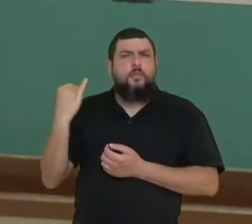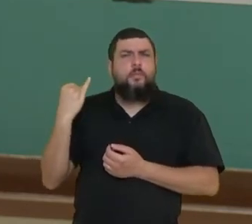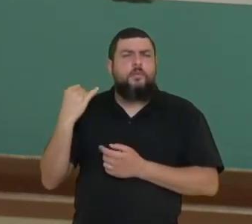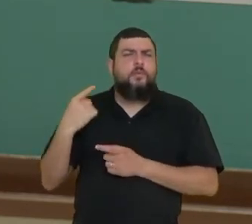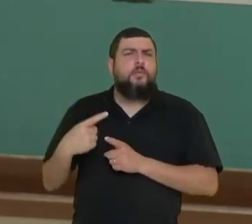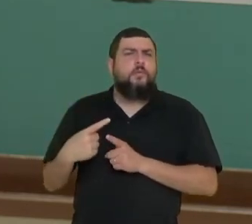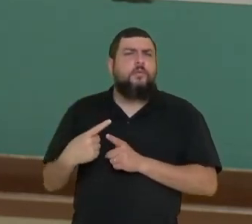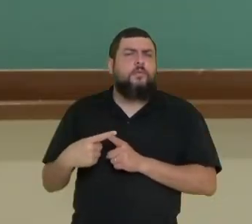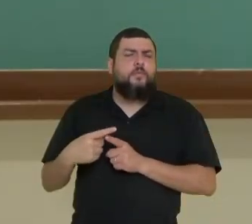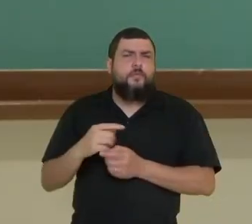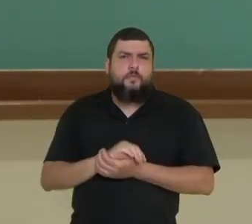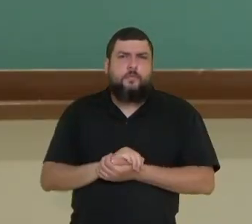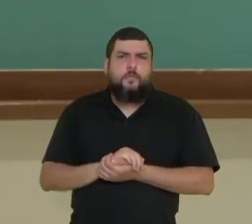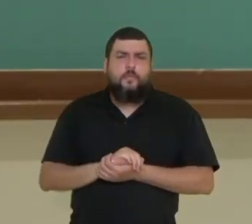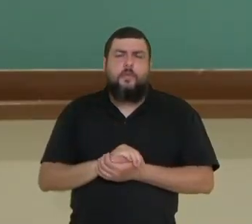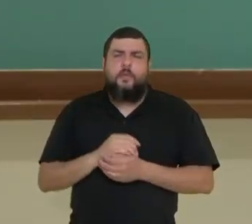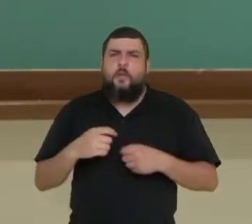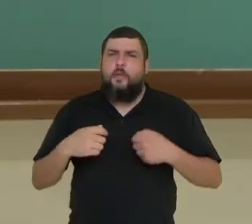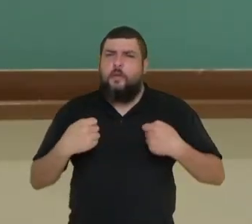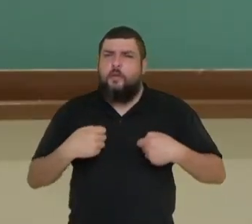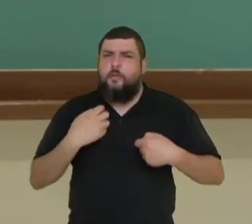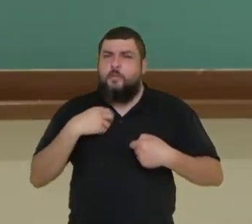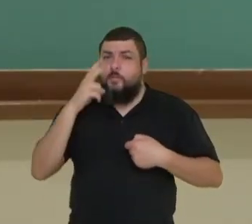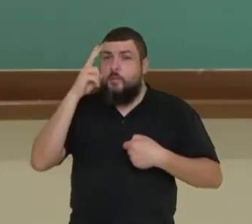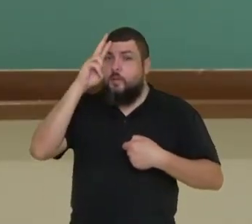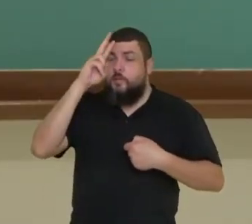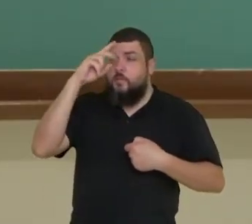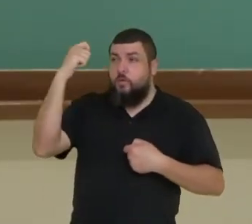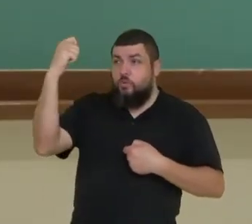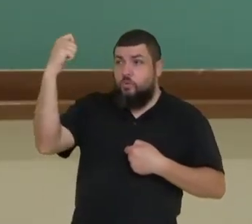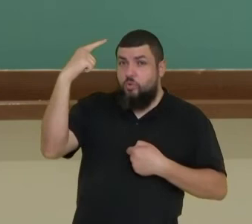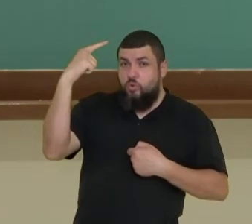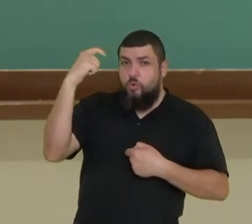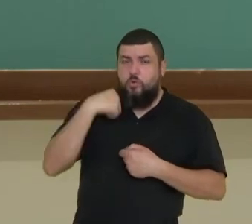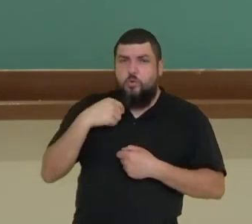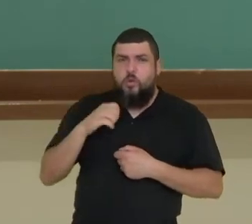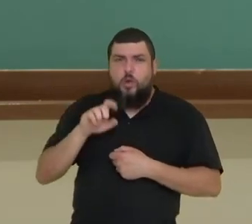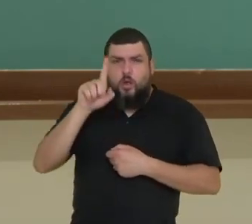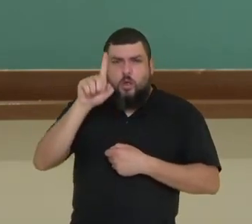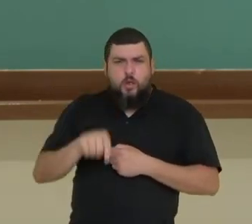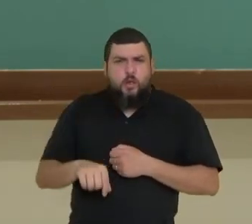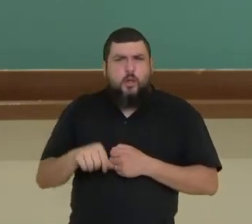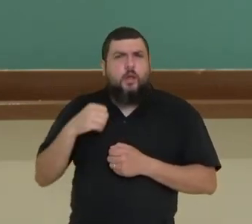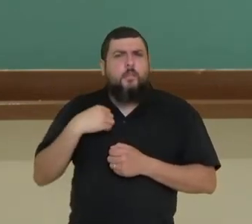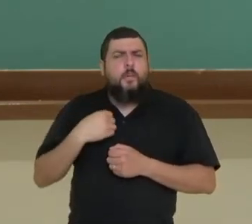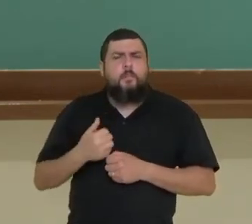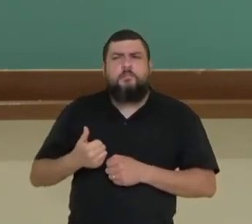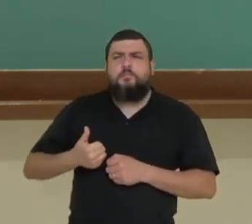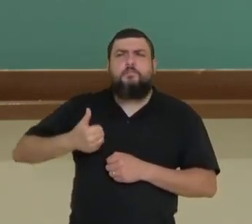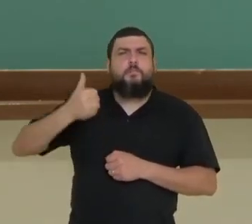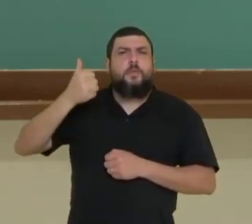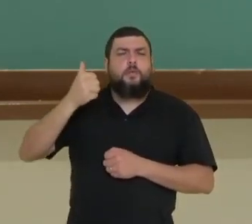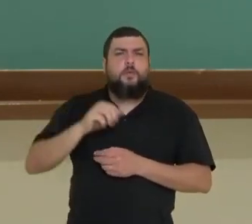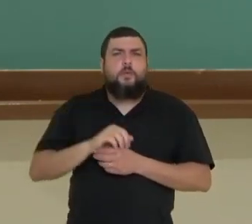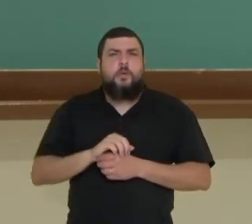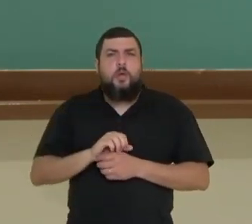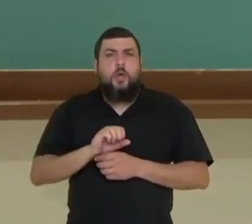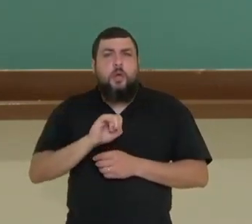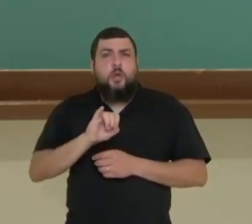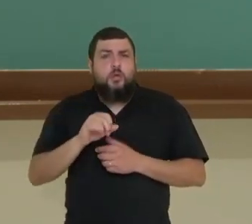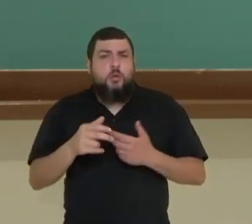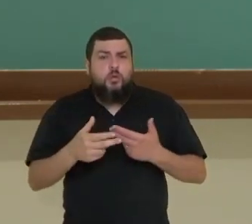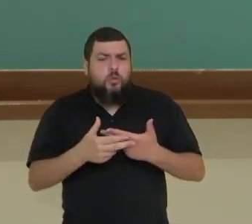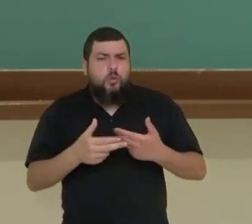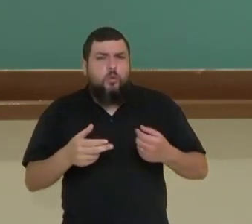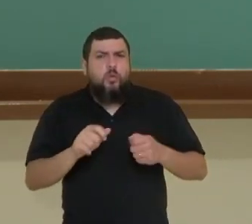na realidade, né, nós temos que lembrar que o Sol representa a energia primária de tudo. Ou seja, se eu posso fazer álcool para poder queimar no